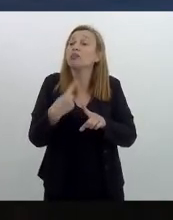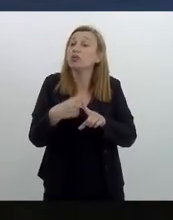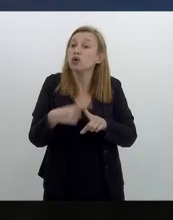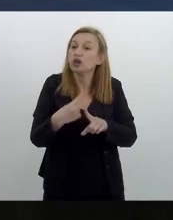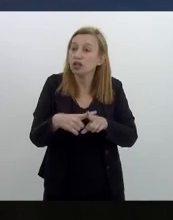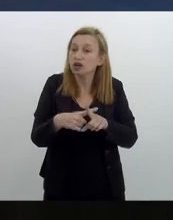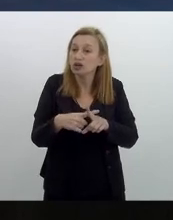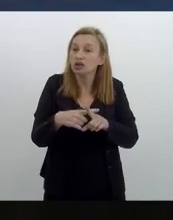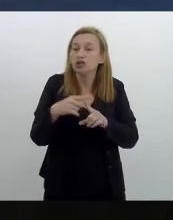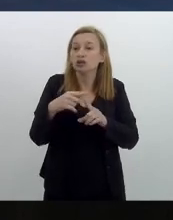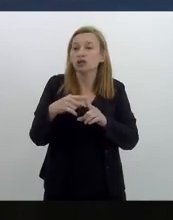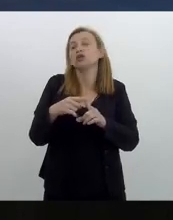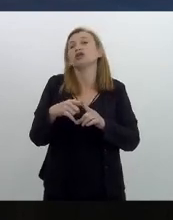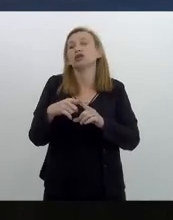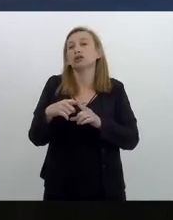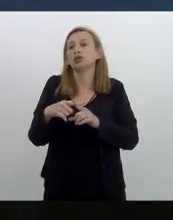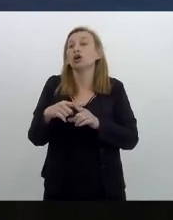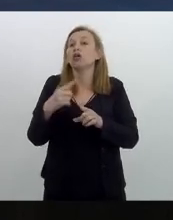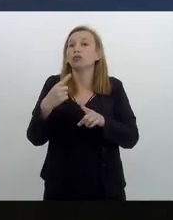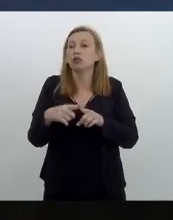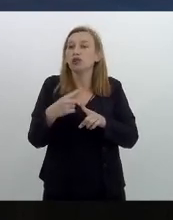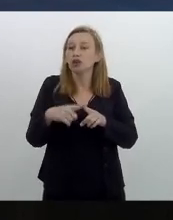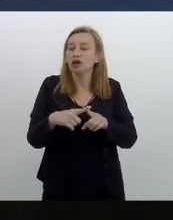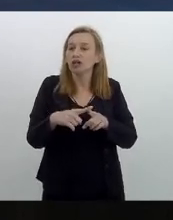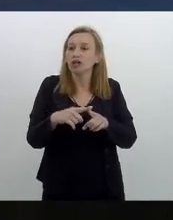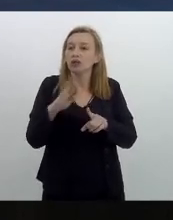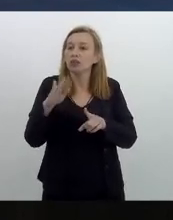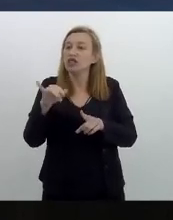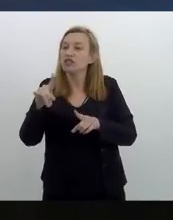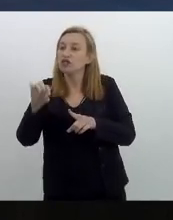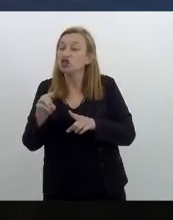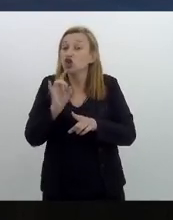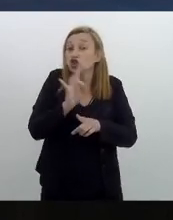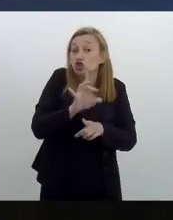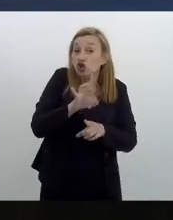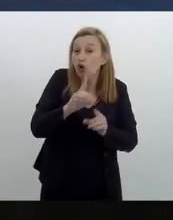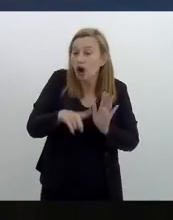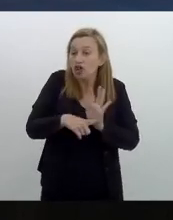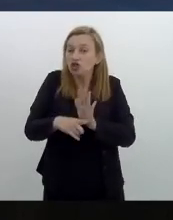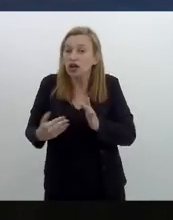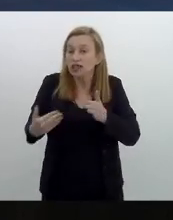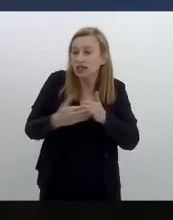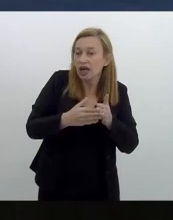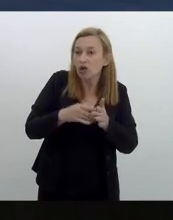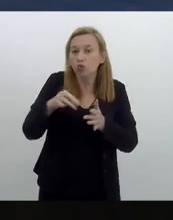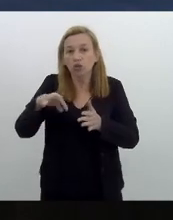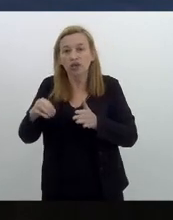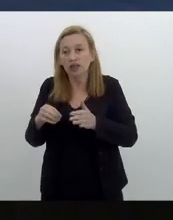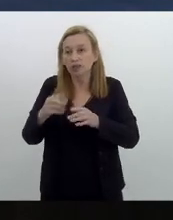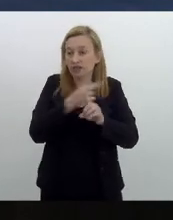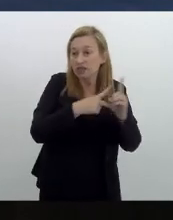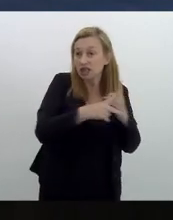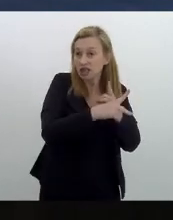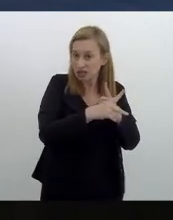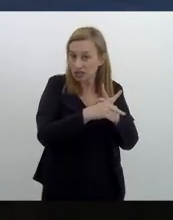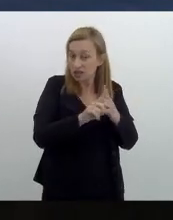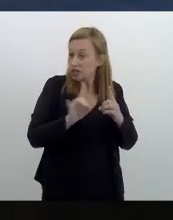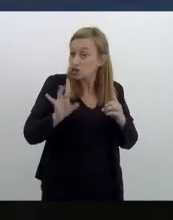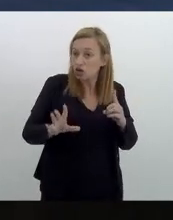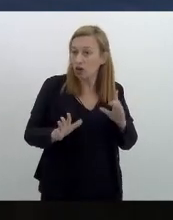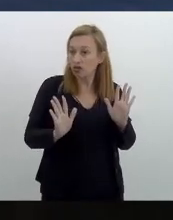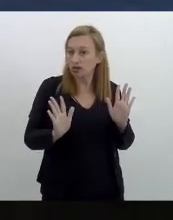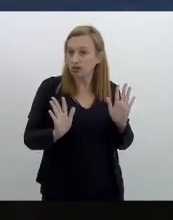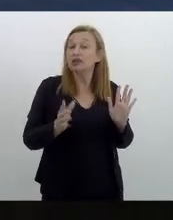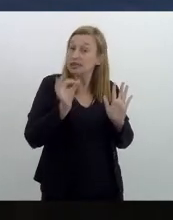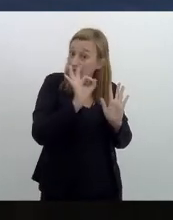Por que ele é superavitário Porque o benefício Ele só contribui Até o teto Da previdência E o benefício dele Vai ser até o teto Da previdência